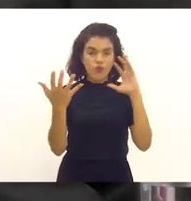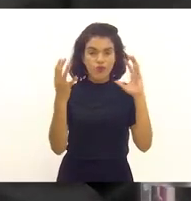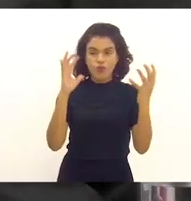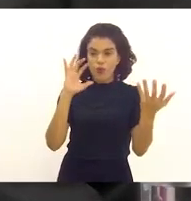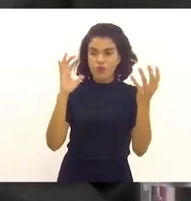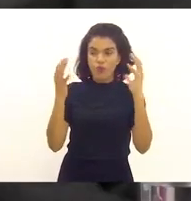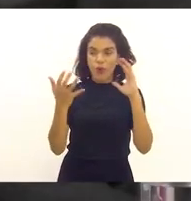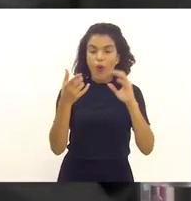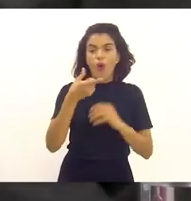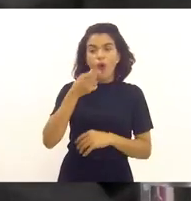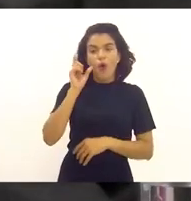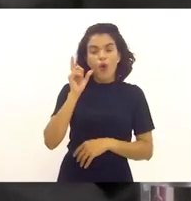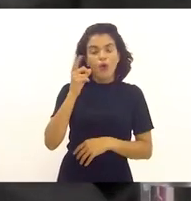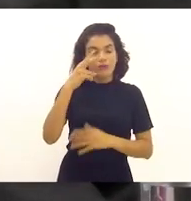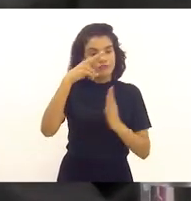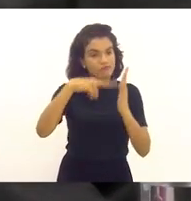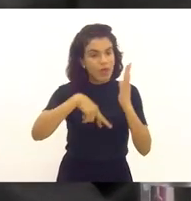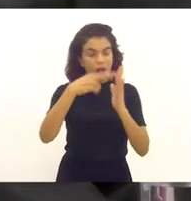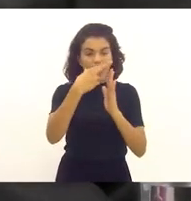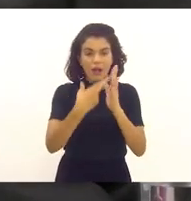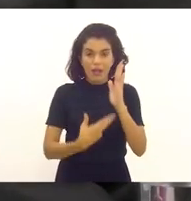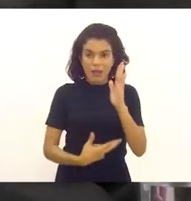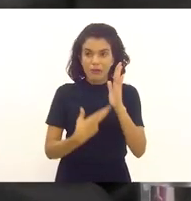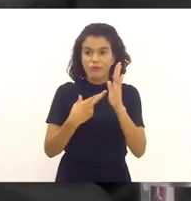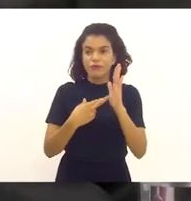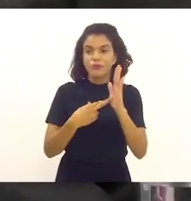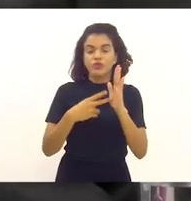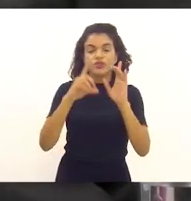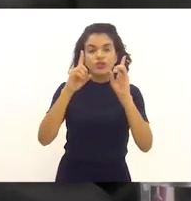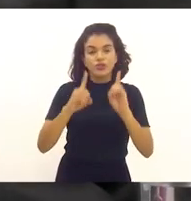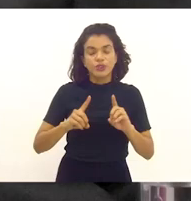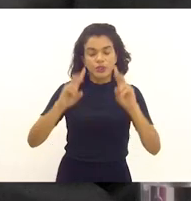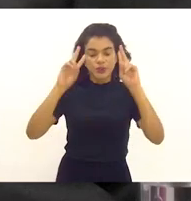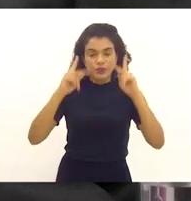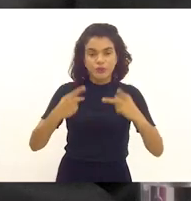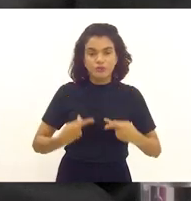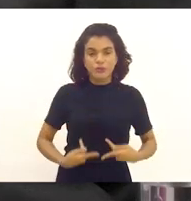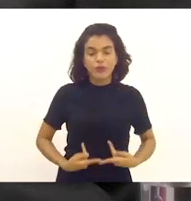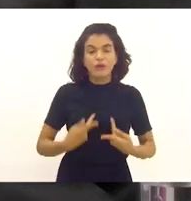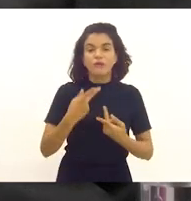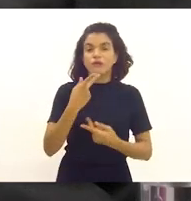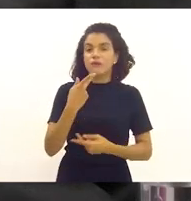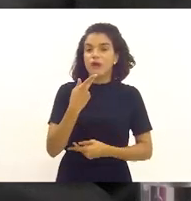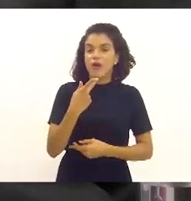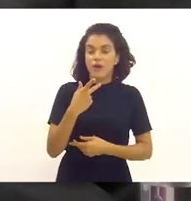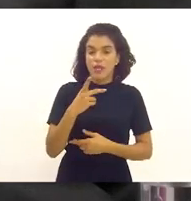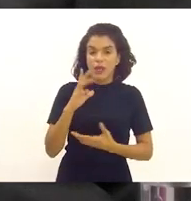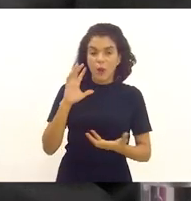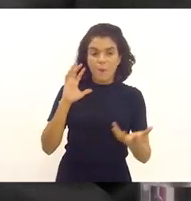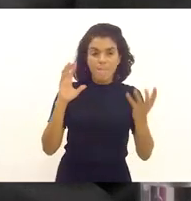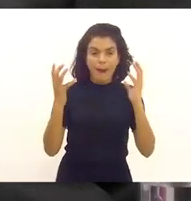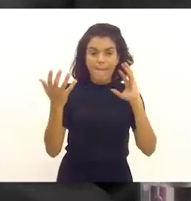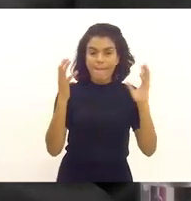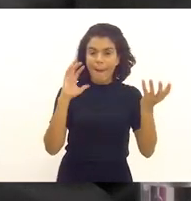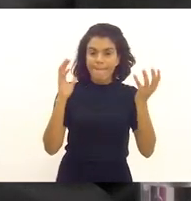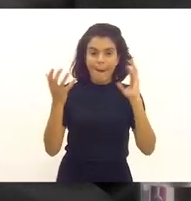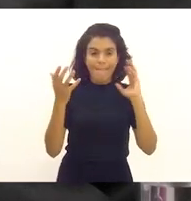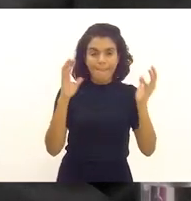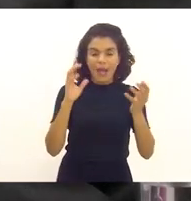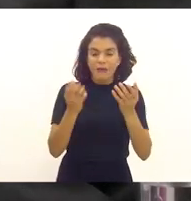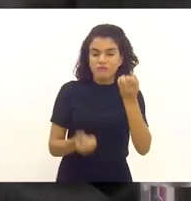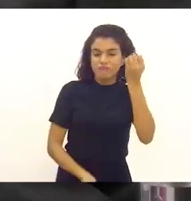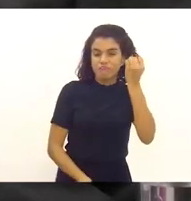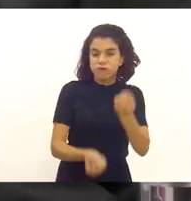ontem tava lendo um relatório da comissão interamericana de direitos humanos que dizia que grande parte do aquecimento daquele das